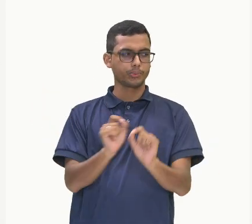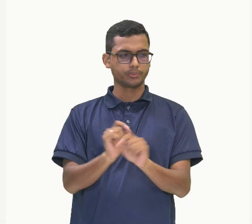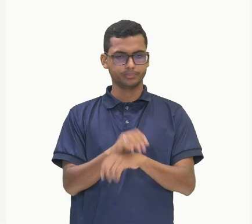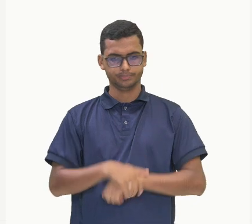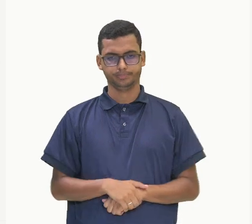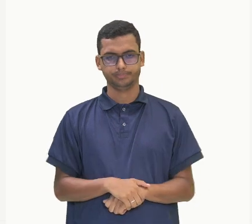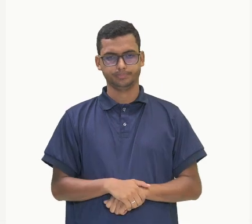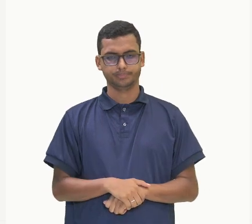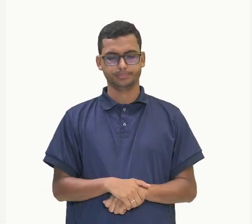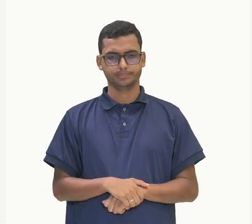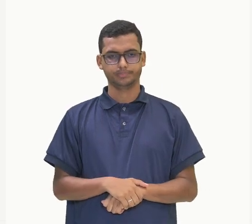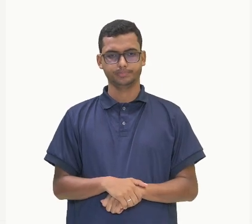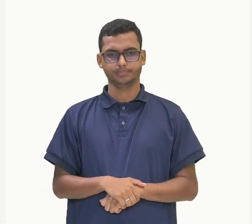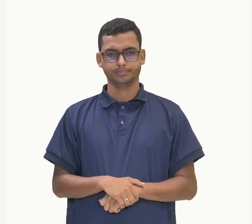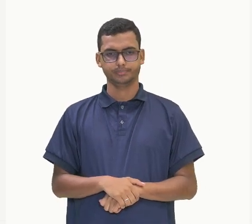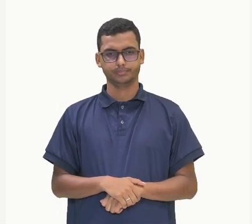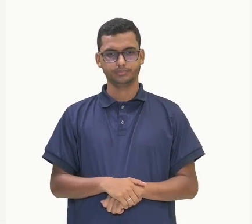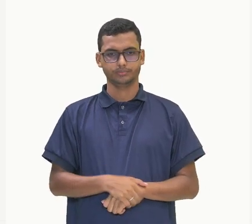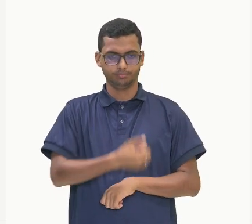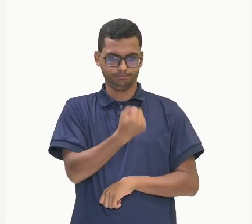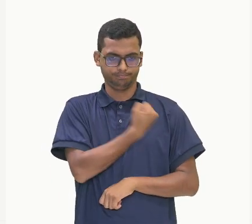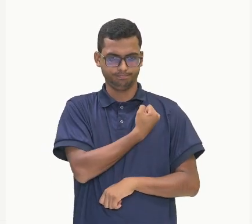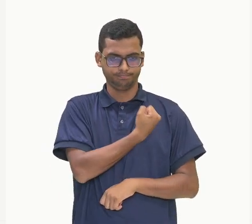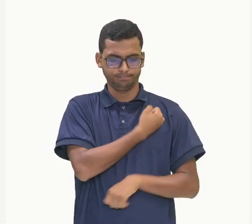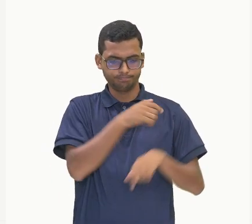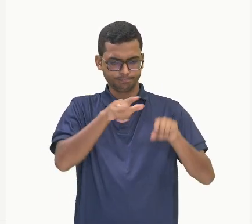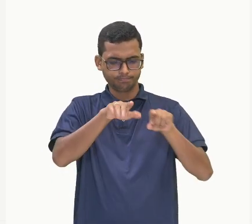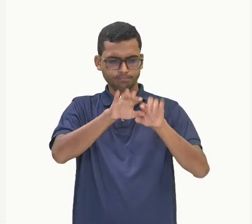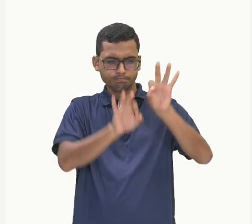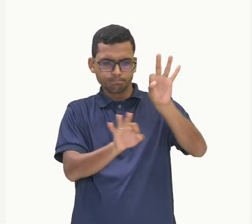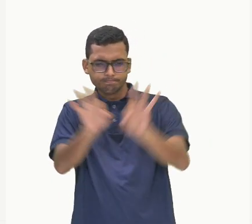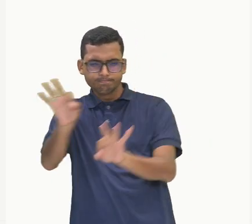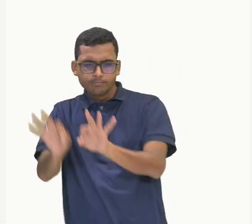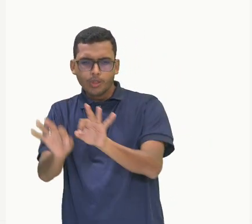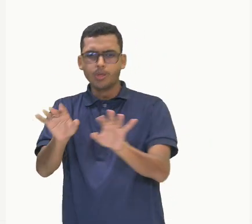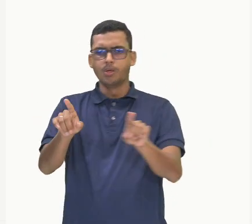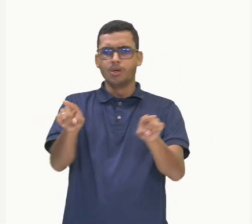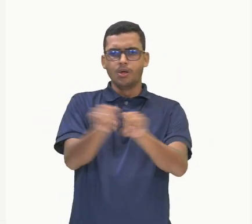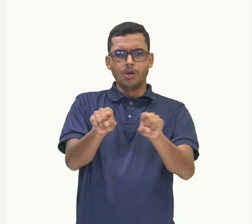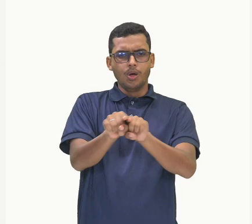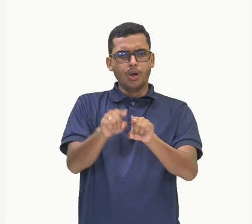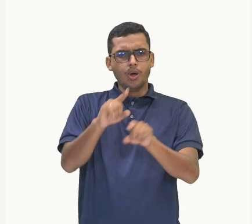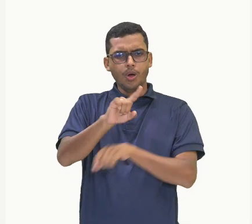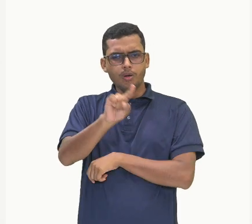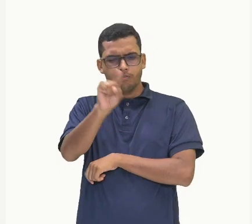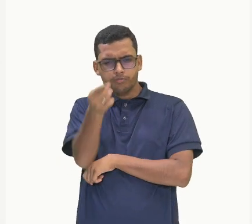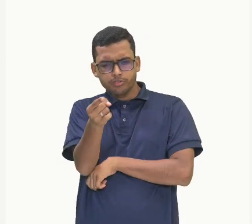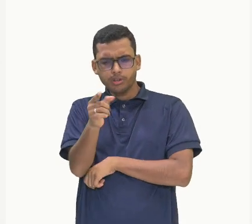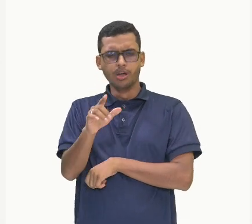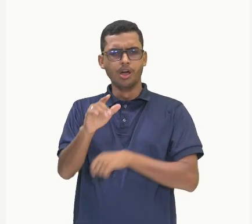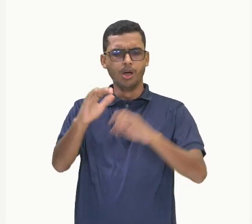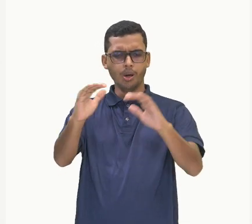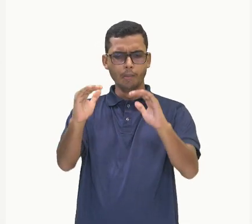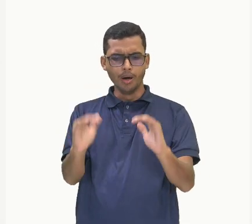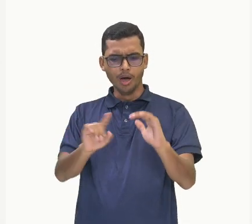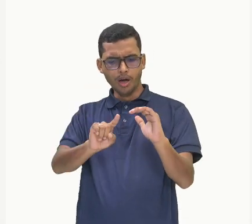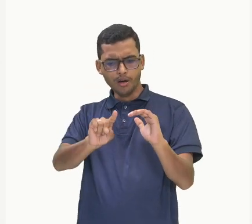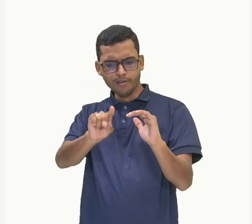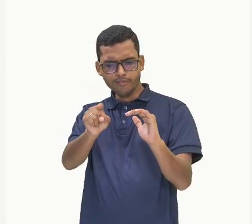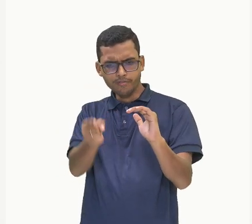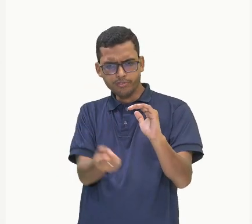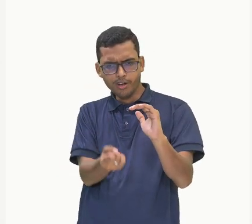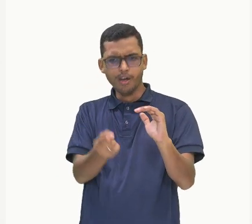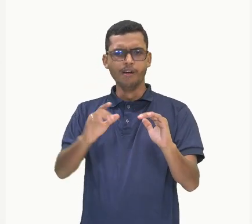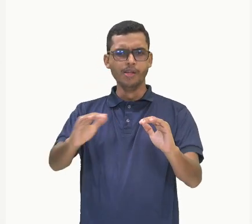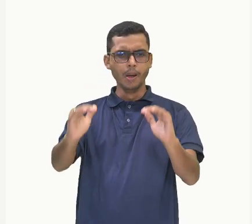Primeiro, alinhar os números e colocar vírgula embaixo de vírgula. Ou seja, sempre